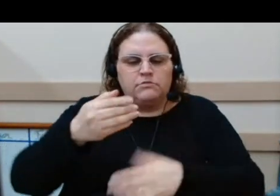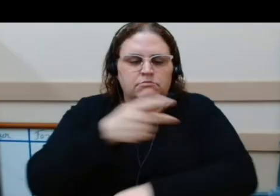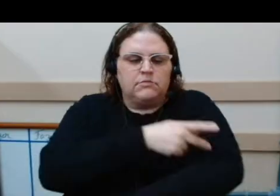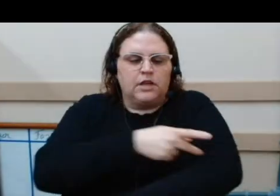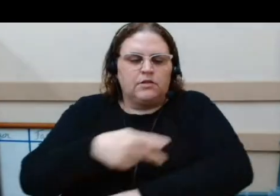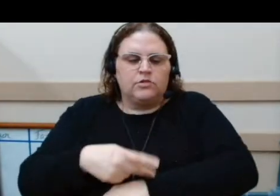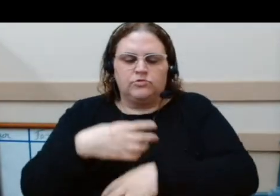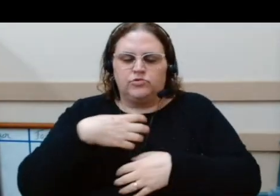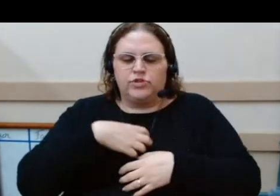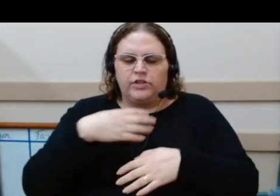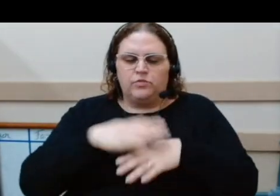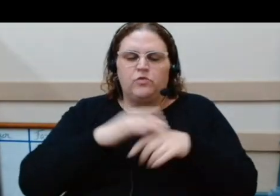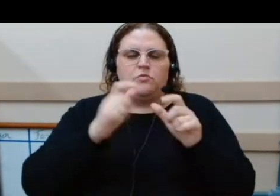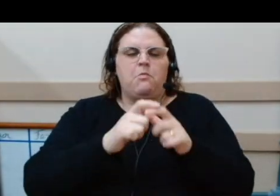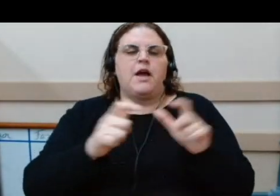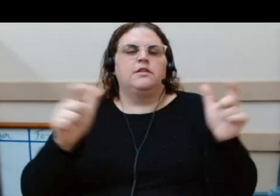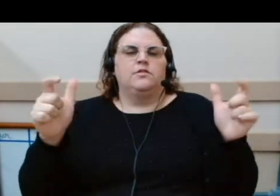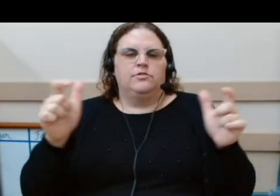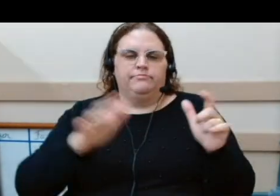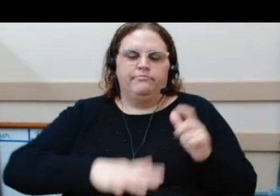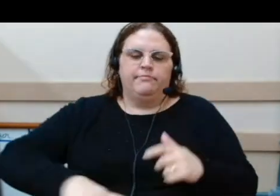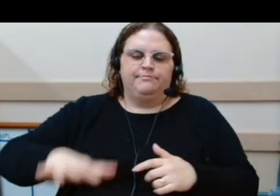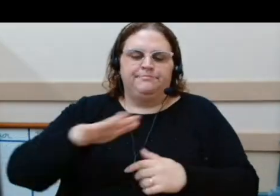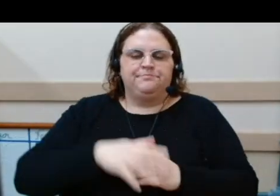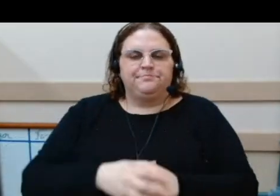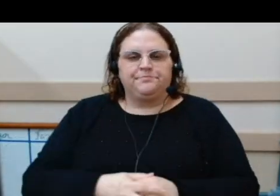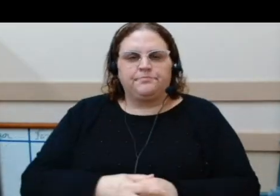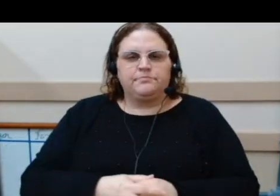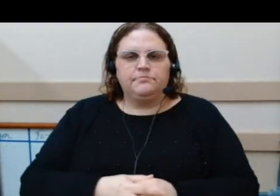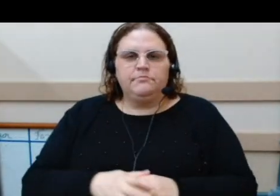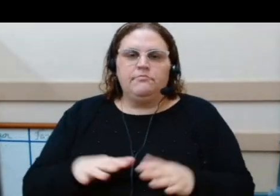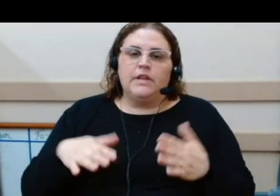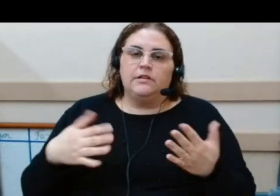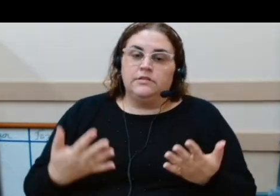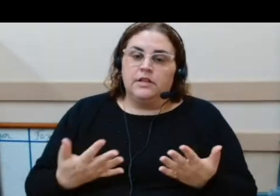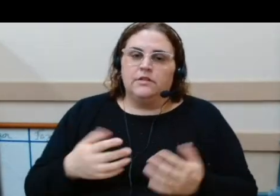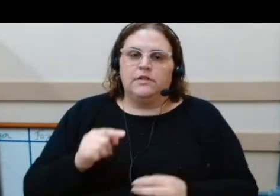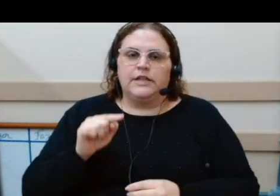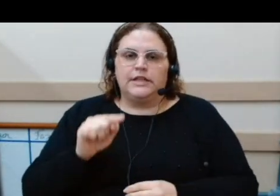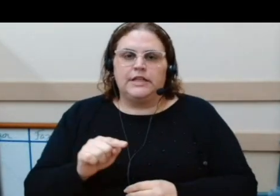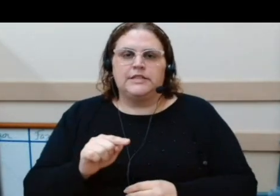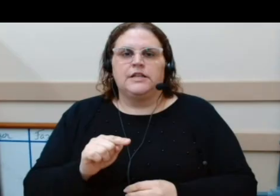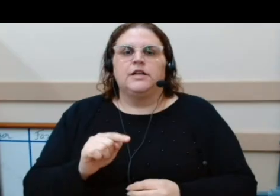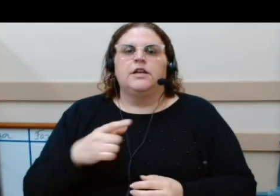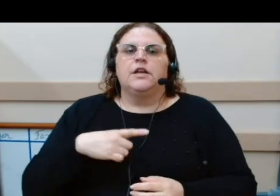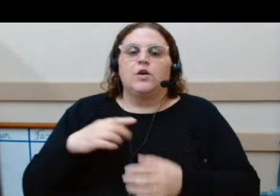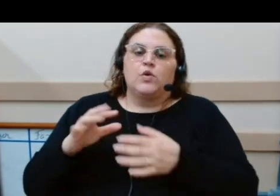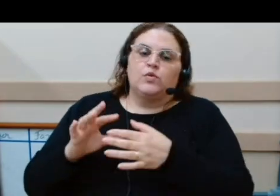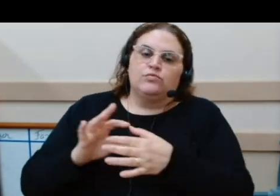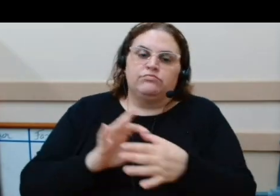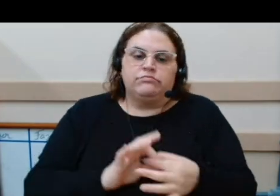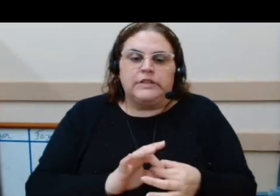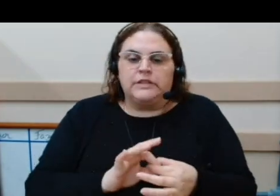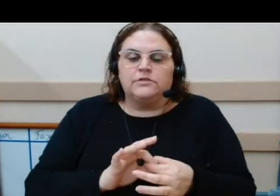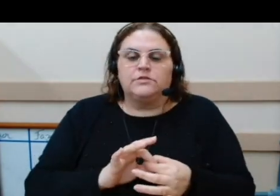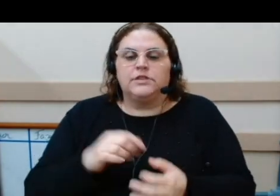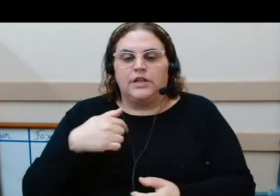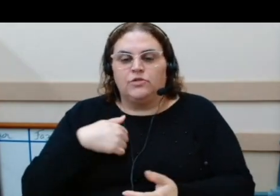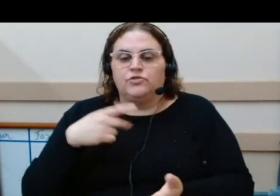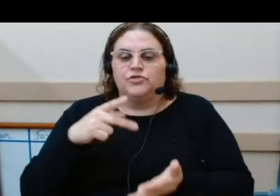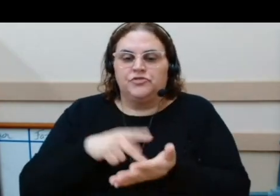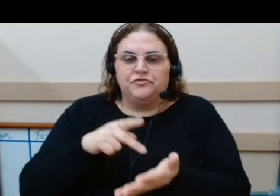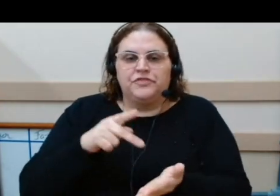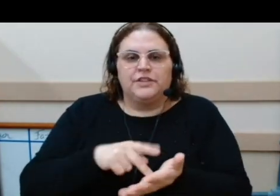mais Ampla então é nesse contexto aí que eu realmente